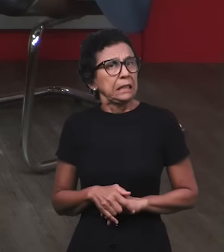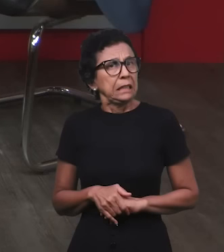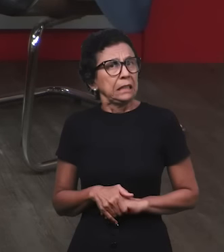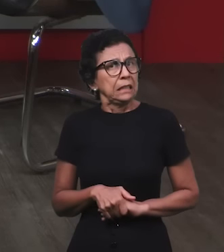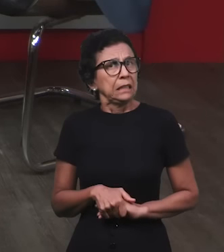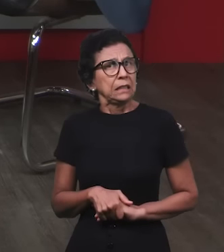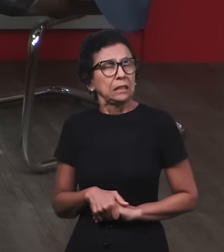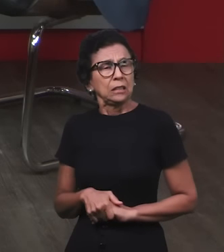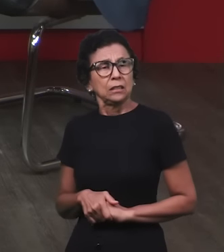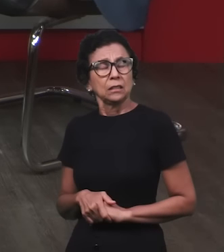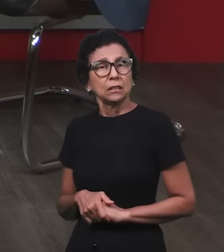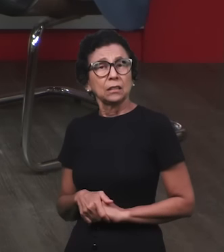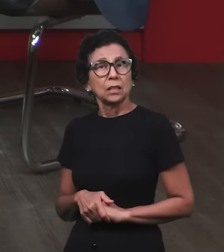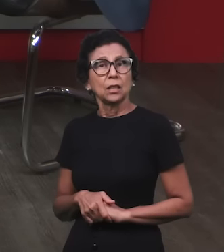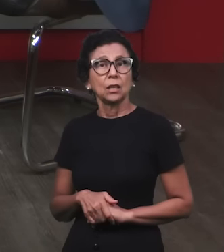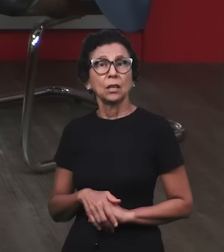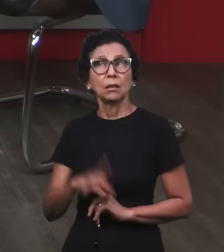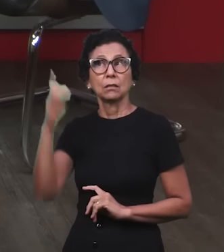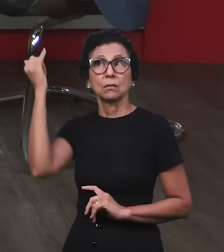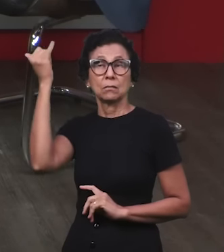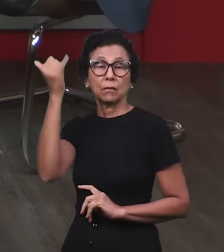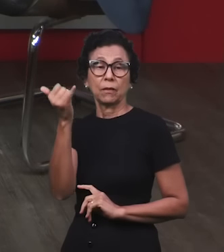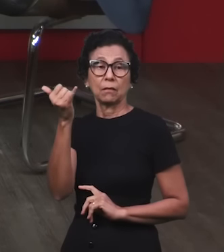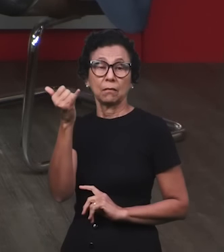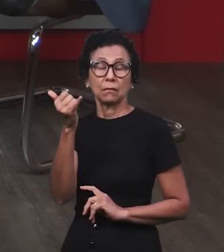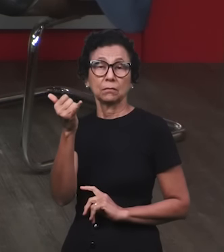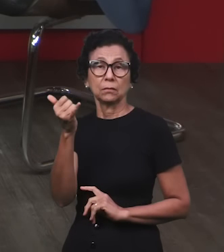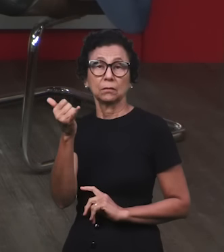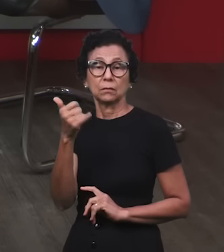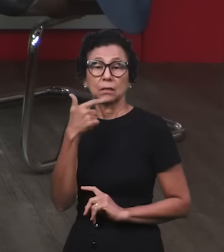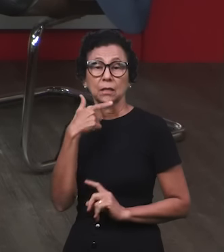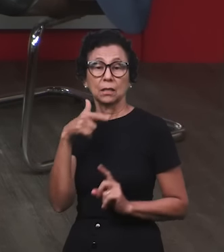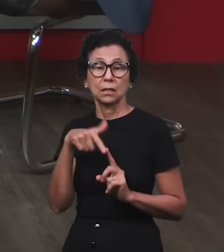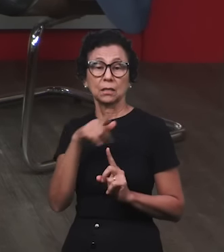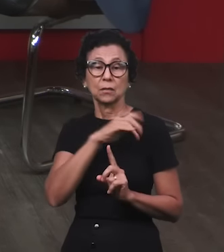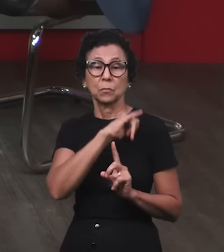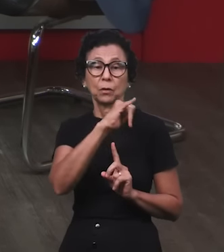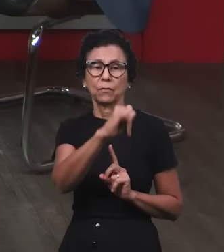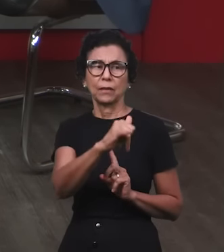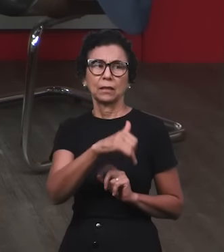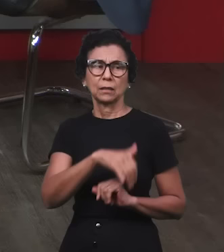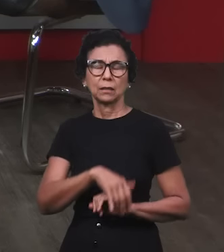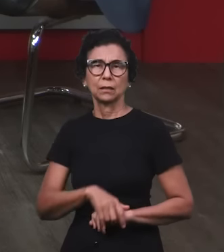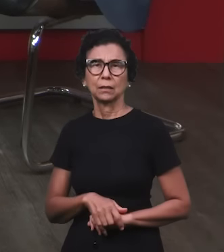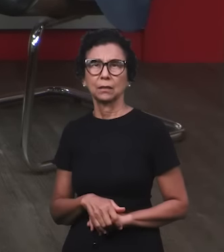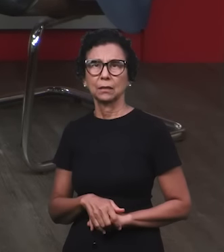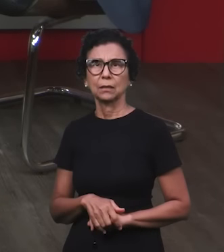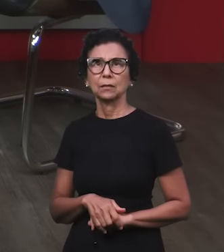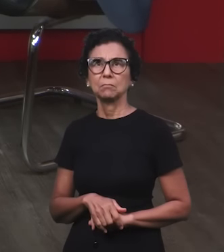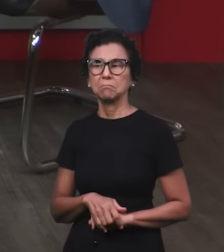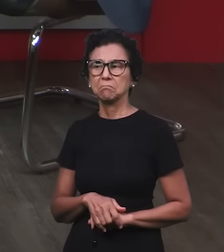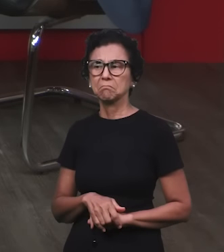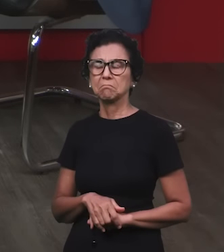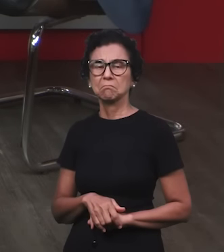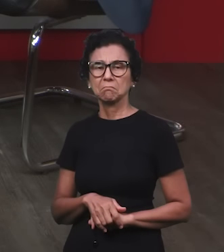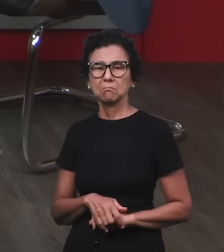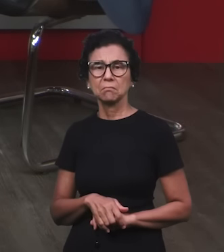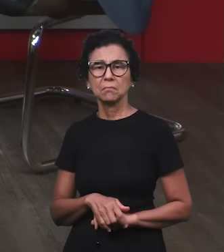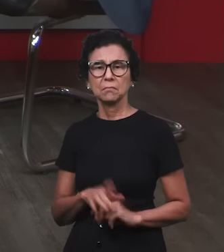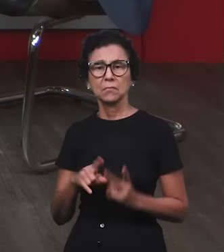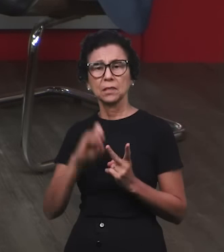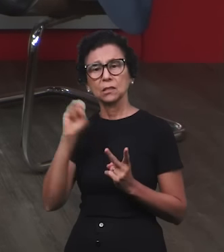né? Igualzinho, né? Assim, diz o senhor está dizendo isso e tal, e o Jeremias é possível, se o senhor está falando,